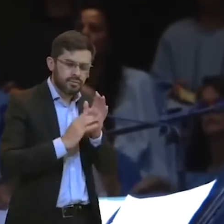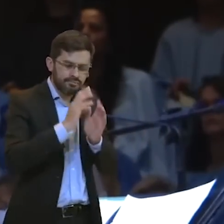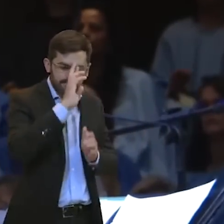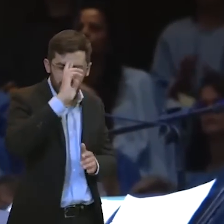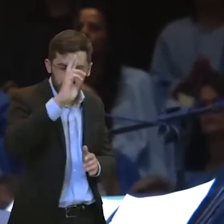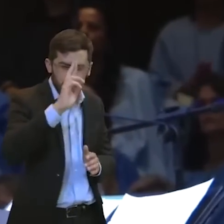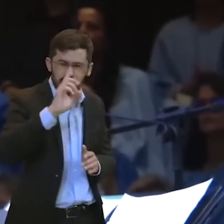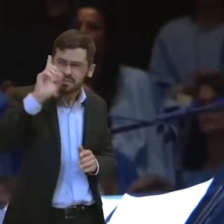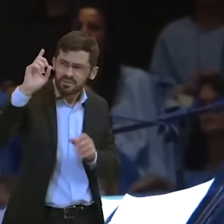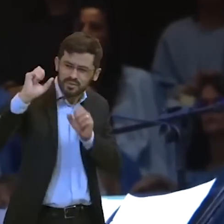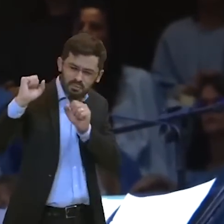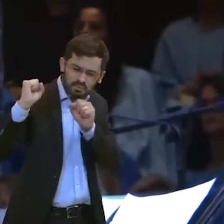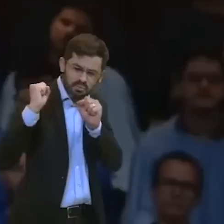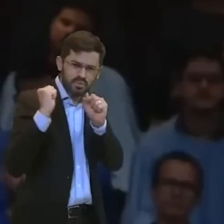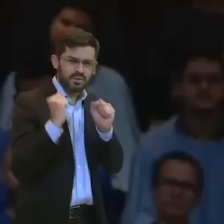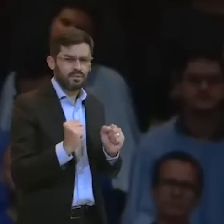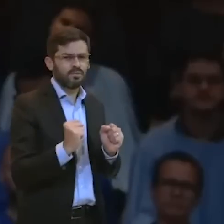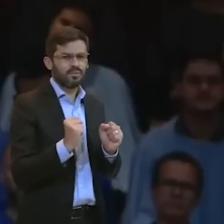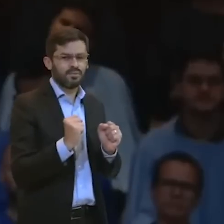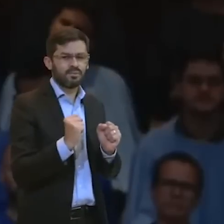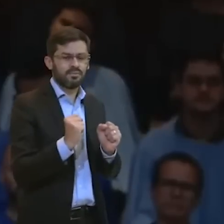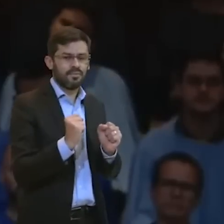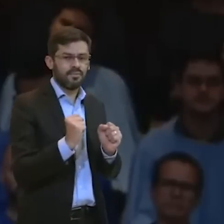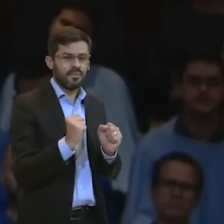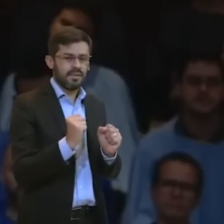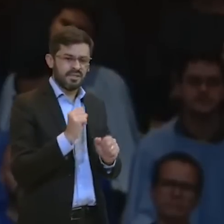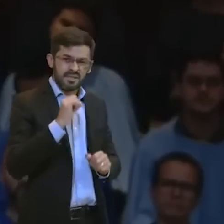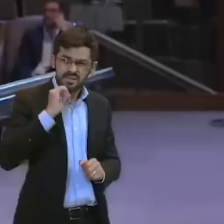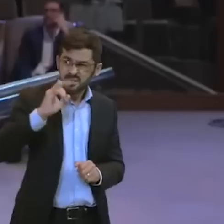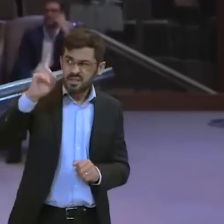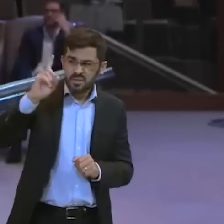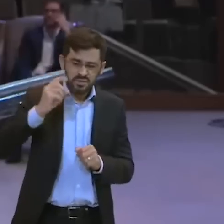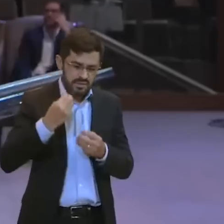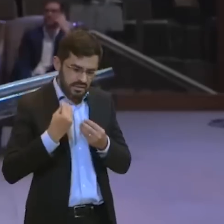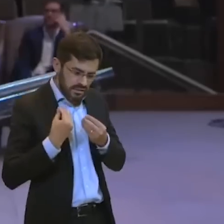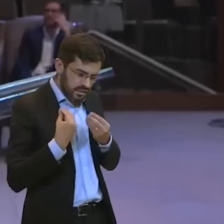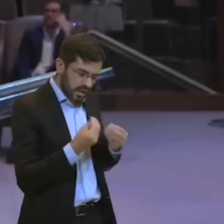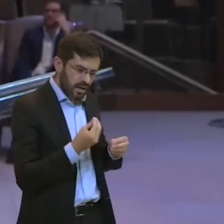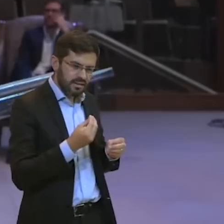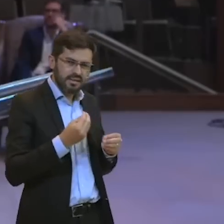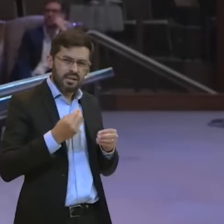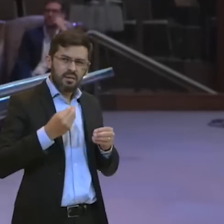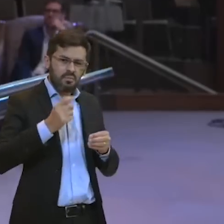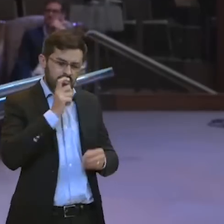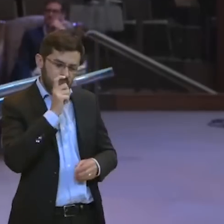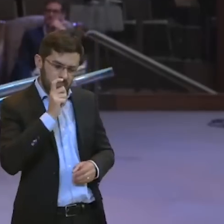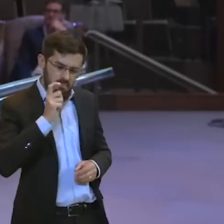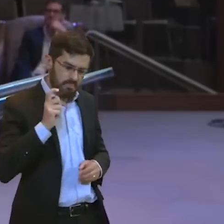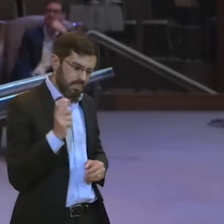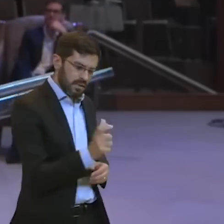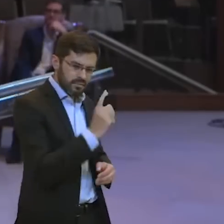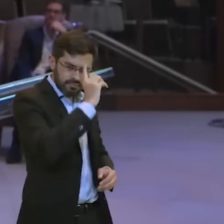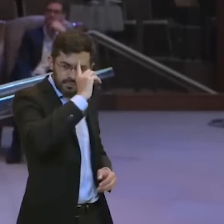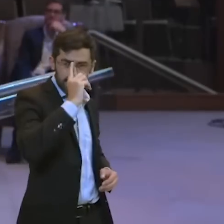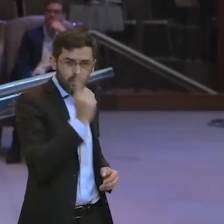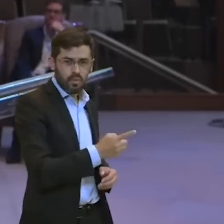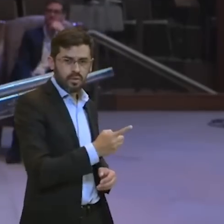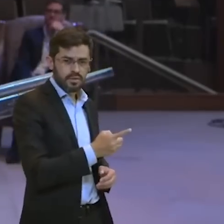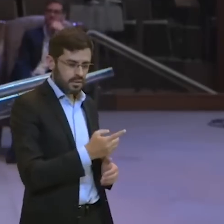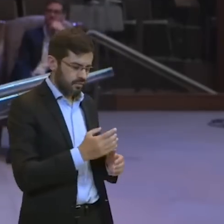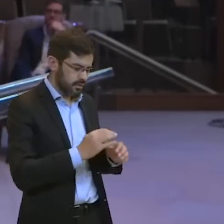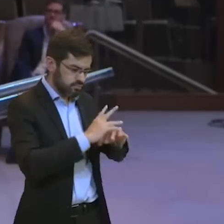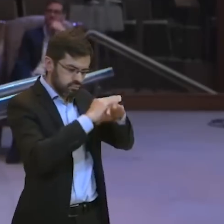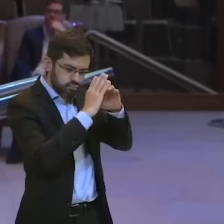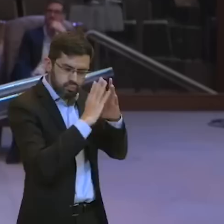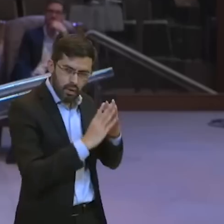és todo poderoso, se o Senhor der do Teu trono uma palavra de ordem, isso